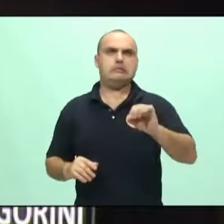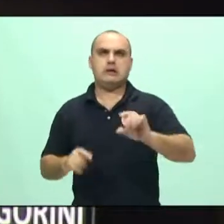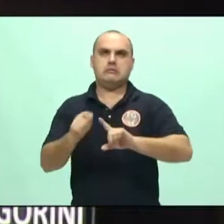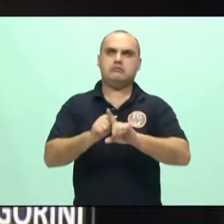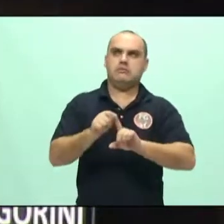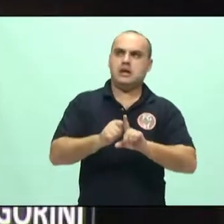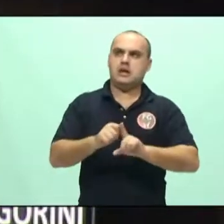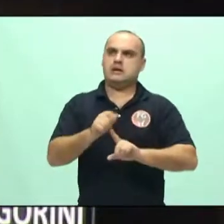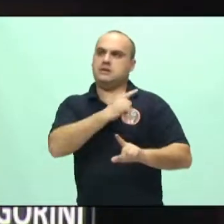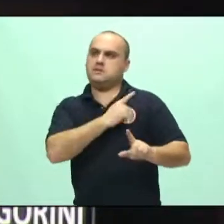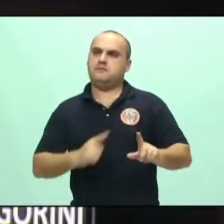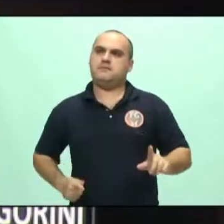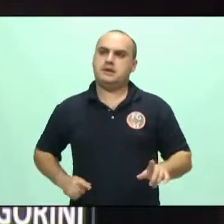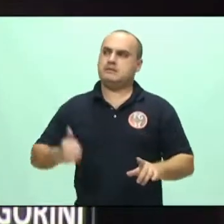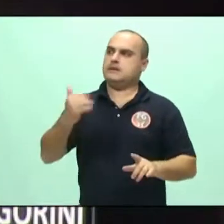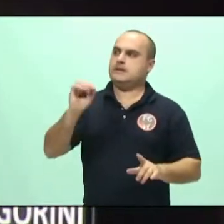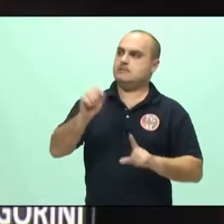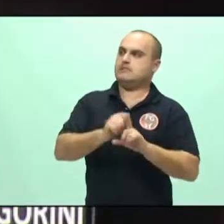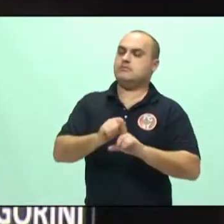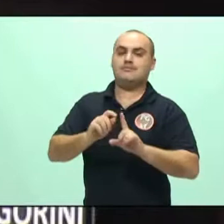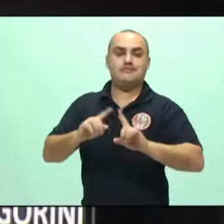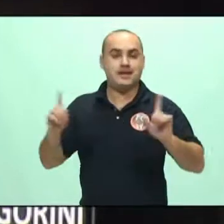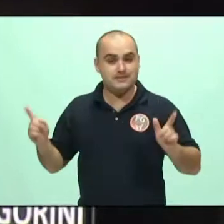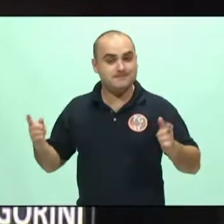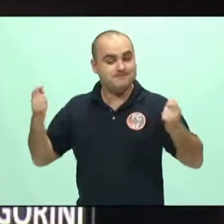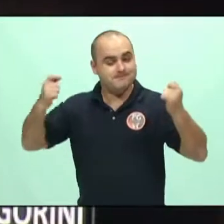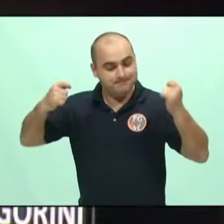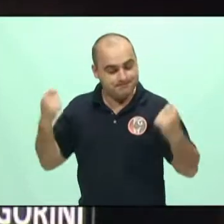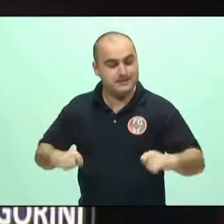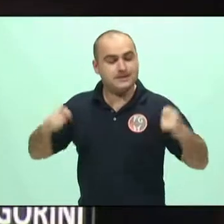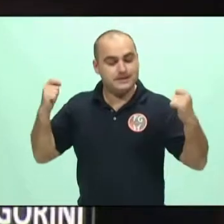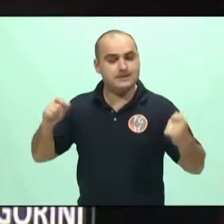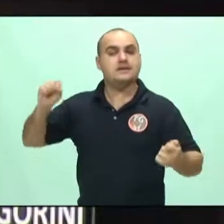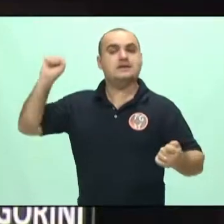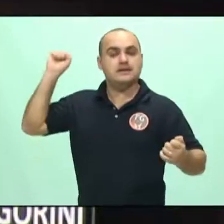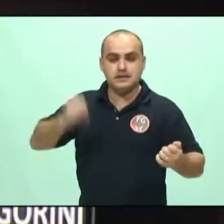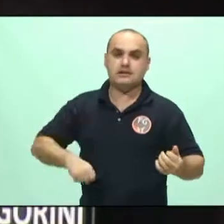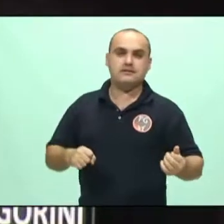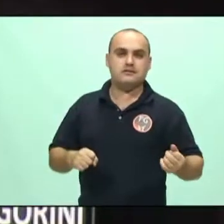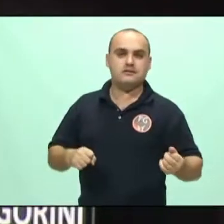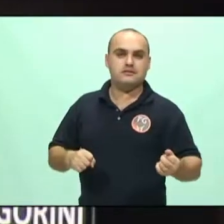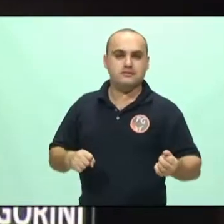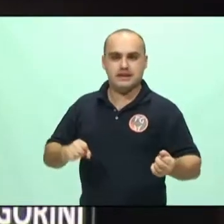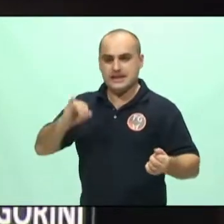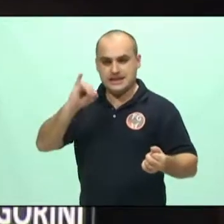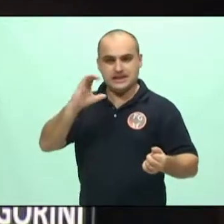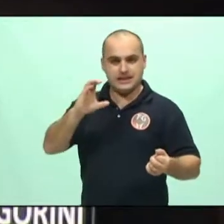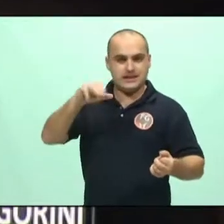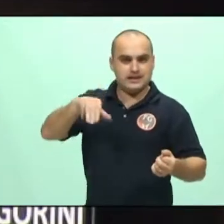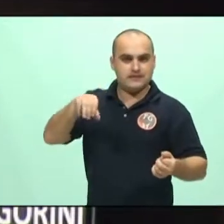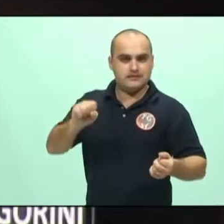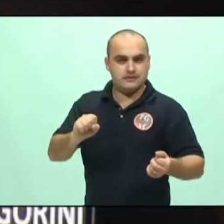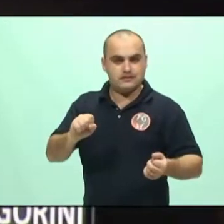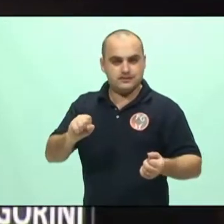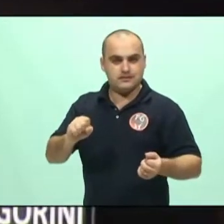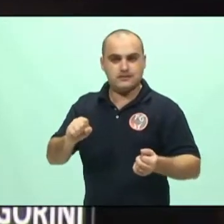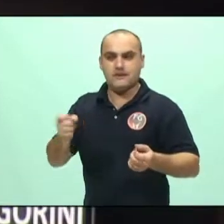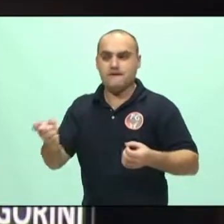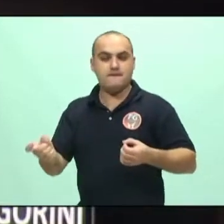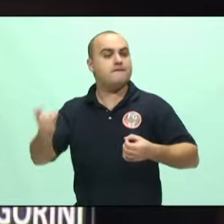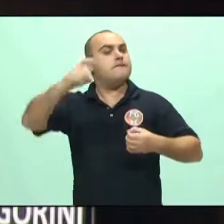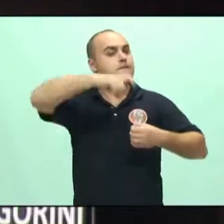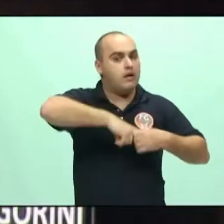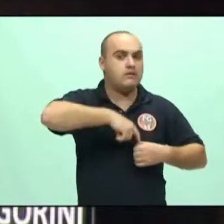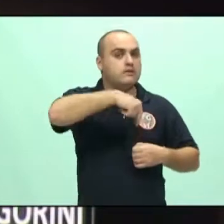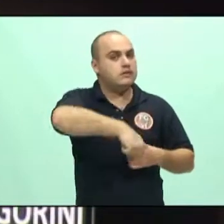Vereador Carlos Augusto mas precisa sim que um pouco daquilo do retorno de ICMS saia pelo menos em alguma coisa